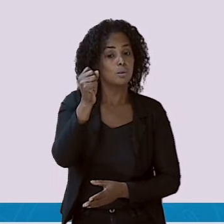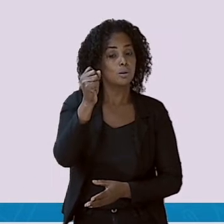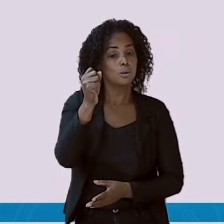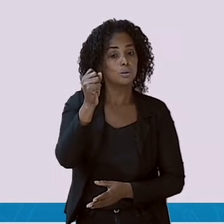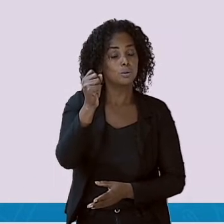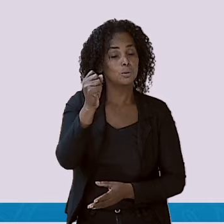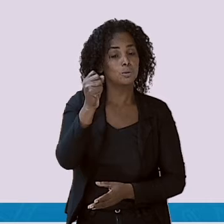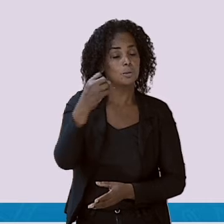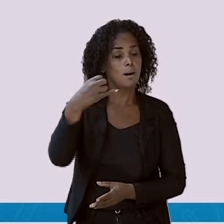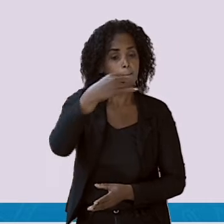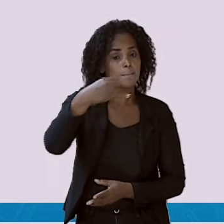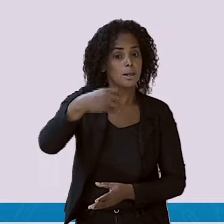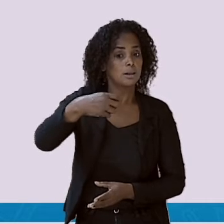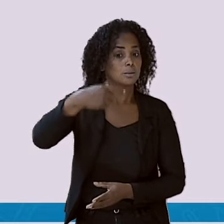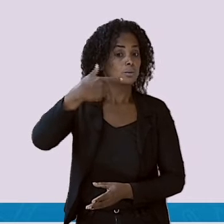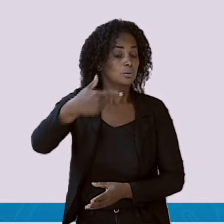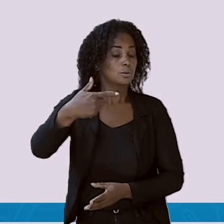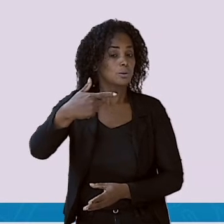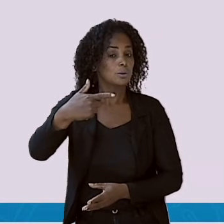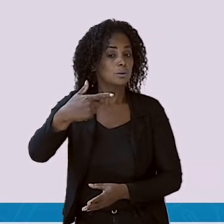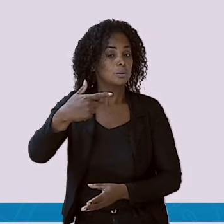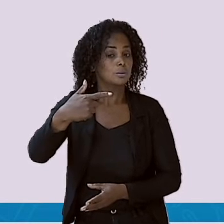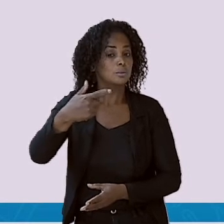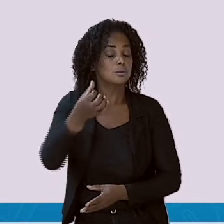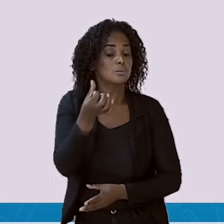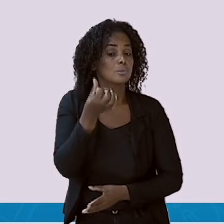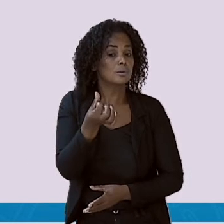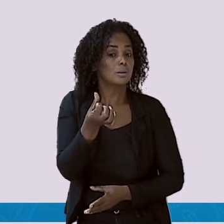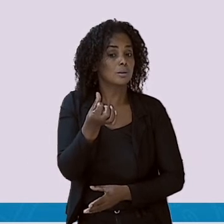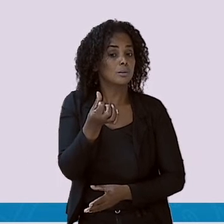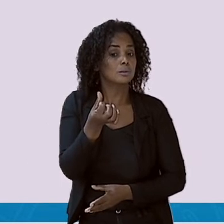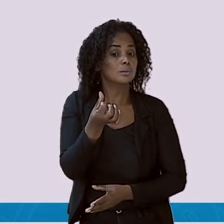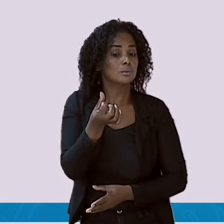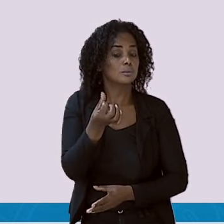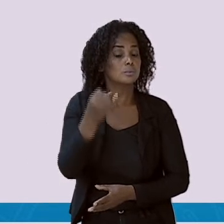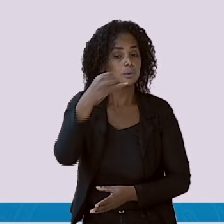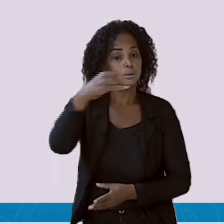tirar 2. Vou ficar com 6.